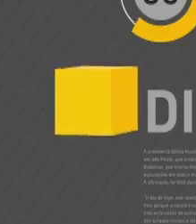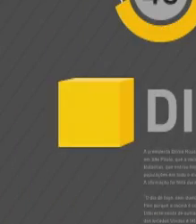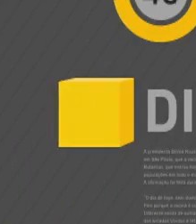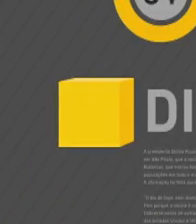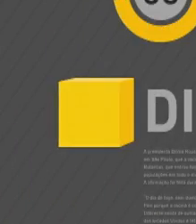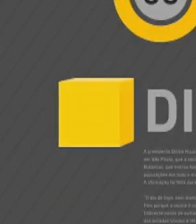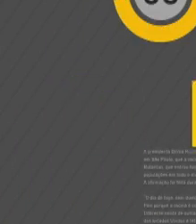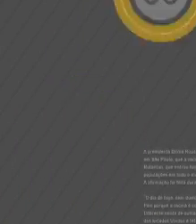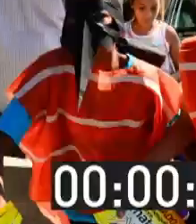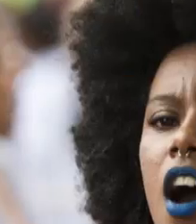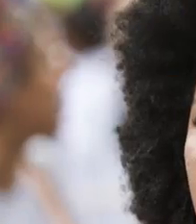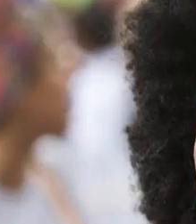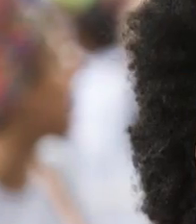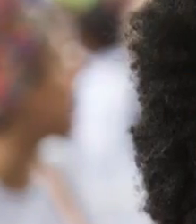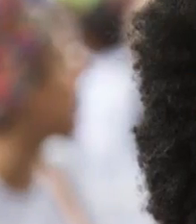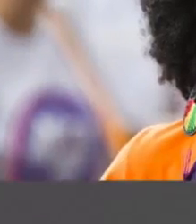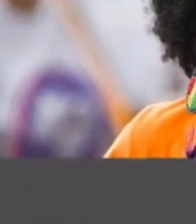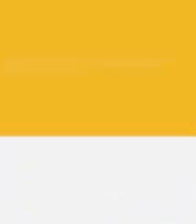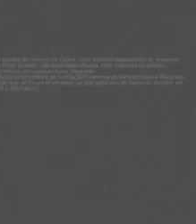o